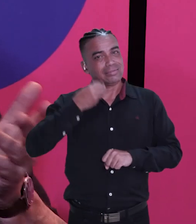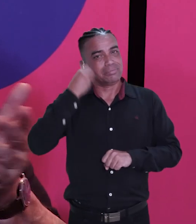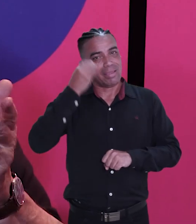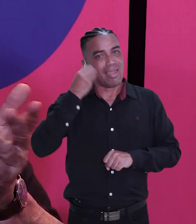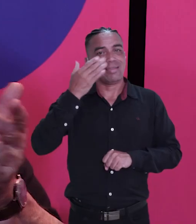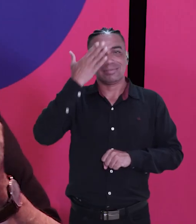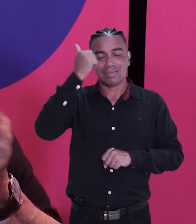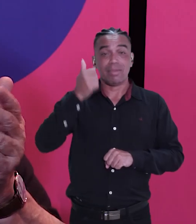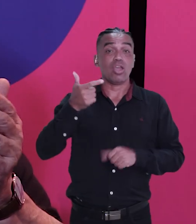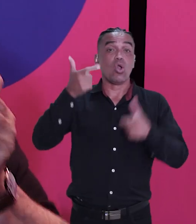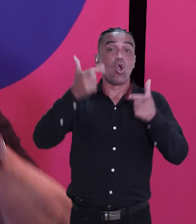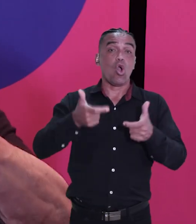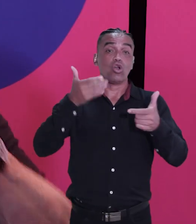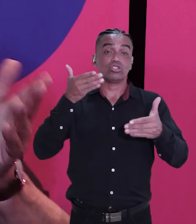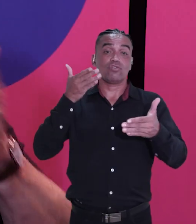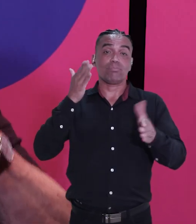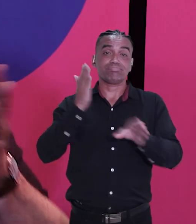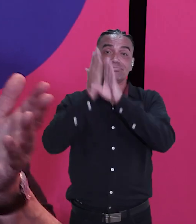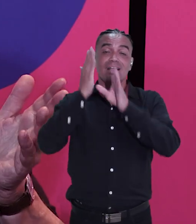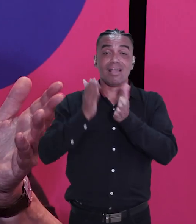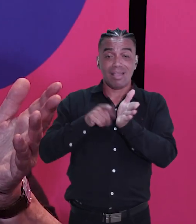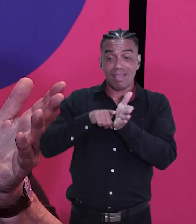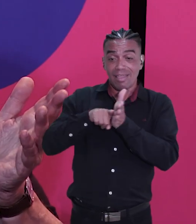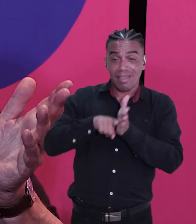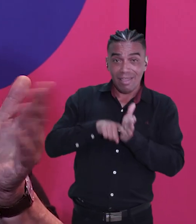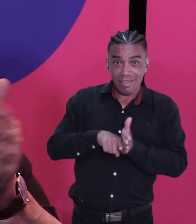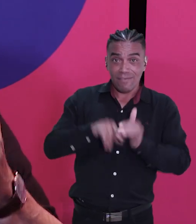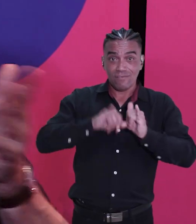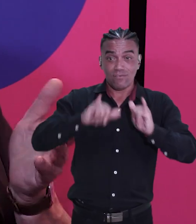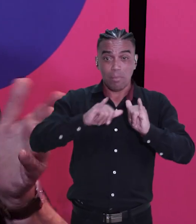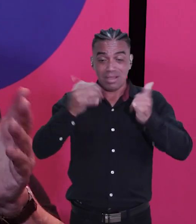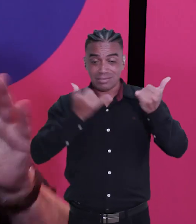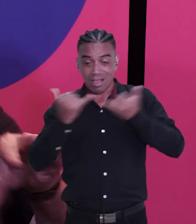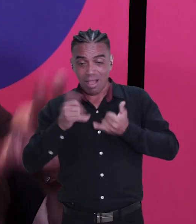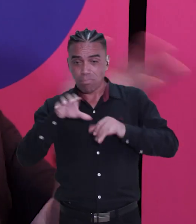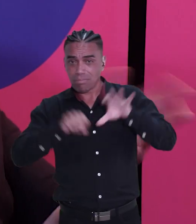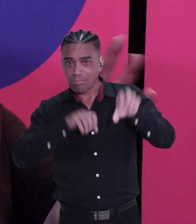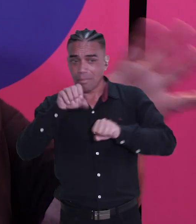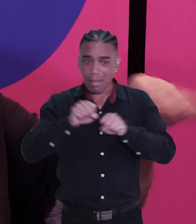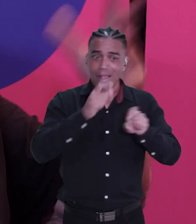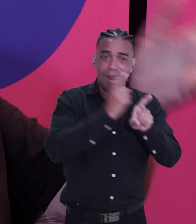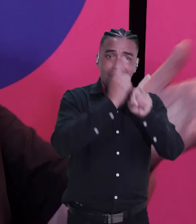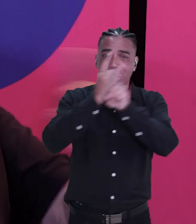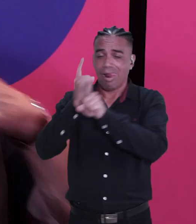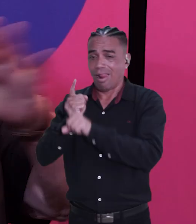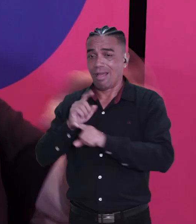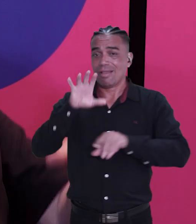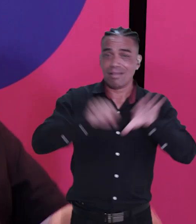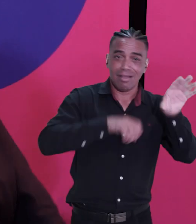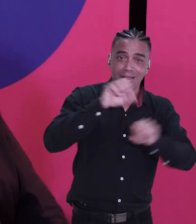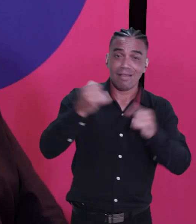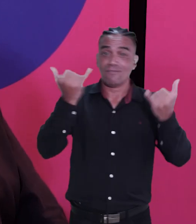certa experiência em saber onde que eu vou encontrar informações. E aí você encontra uma te leva a outra te leva a outra, você